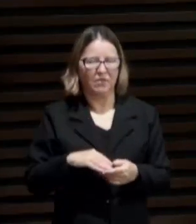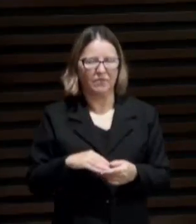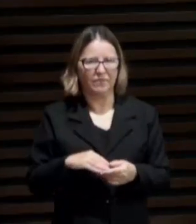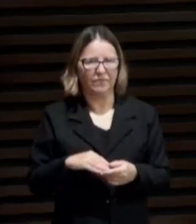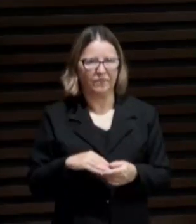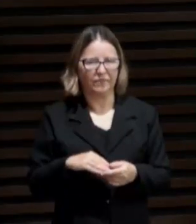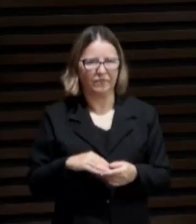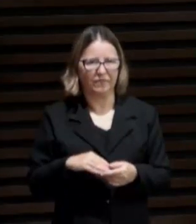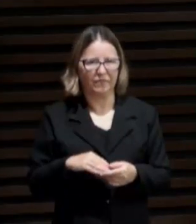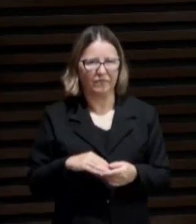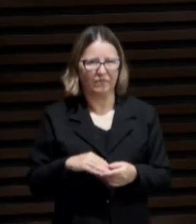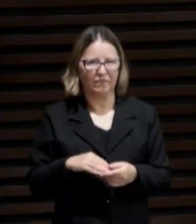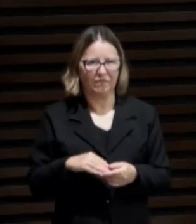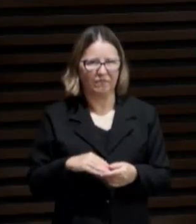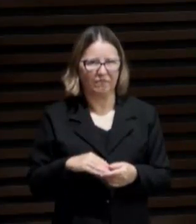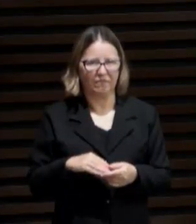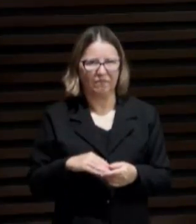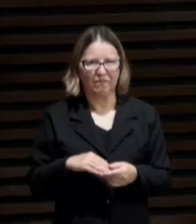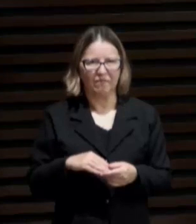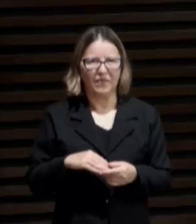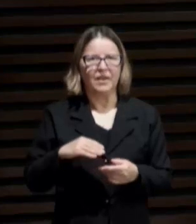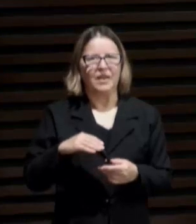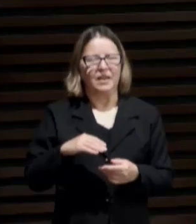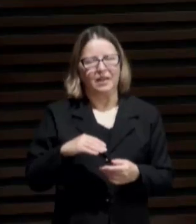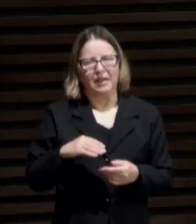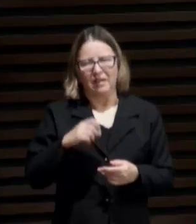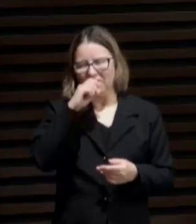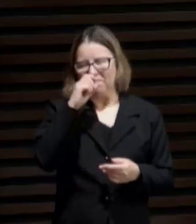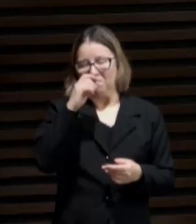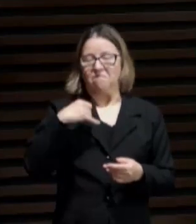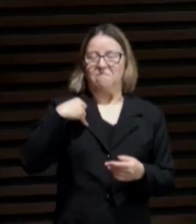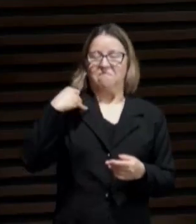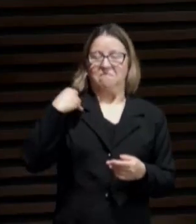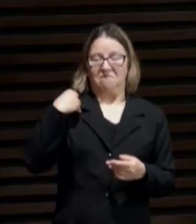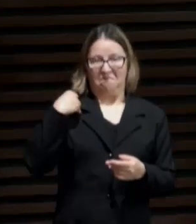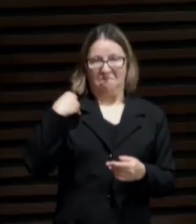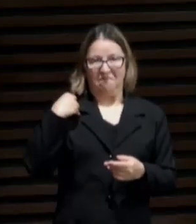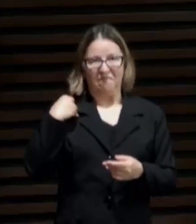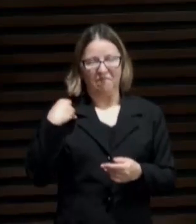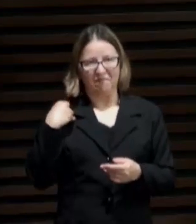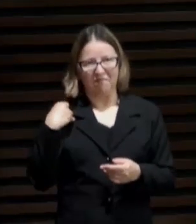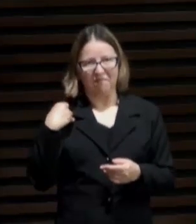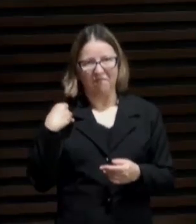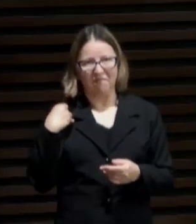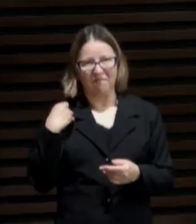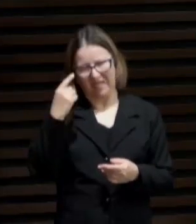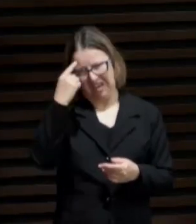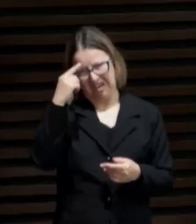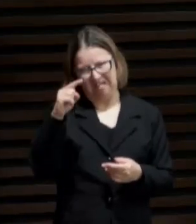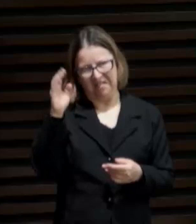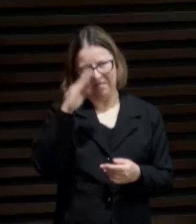aborrecidos de Deus, insolentes, soberbos, presunçosos e inventores